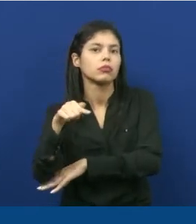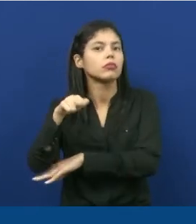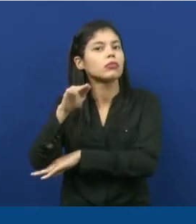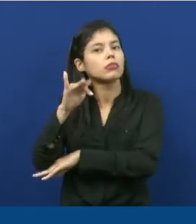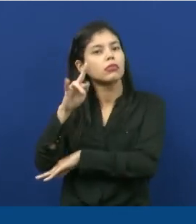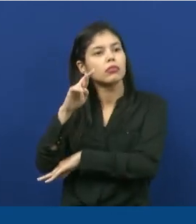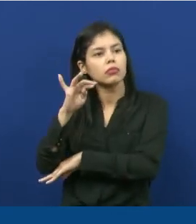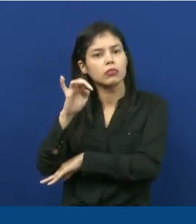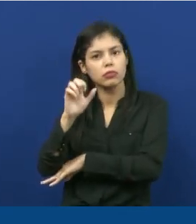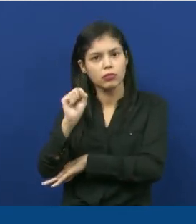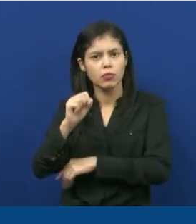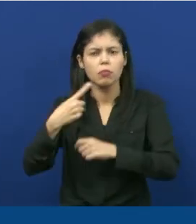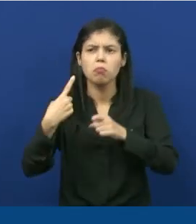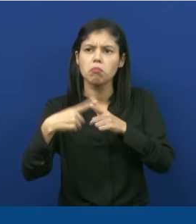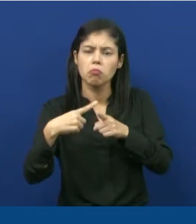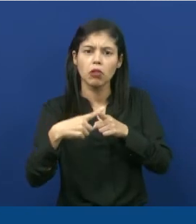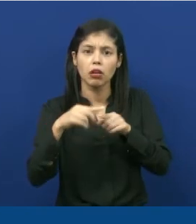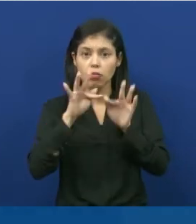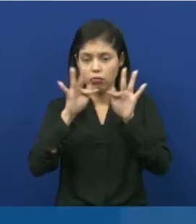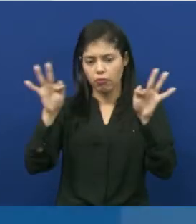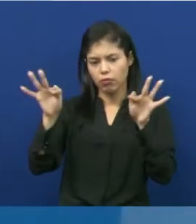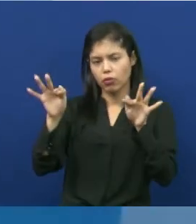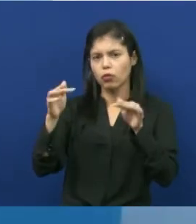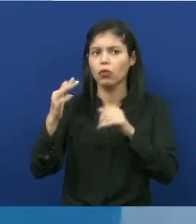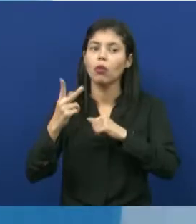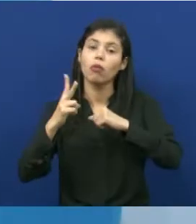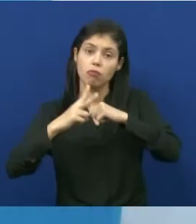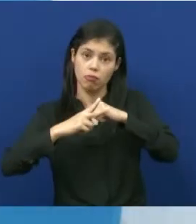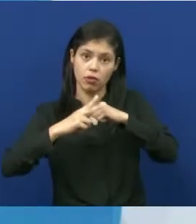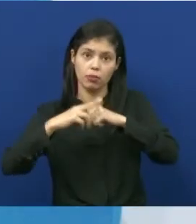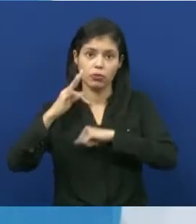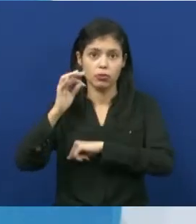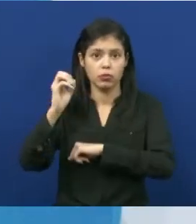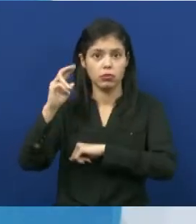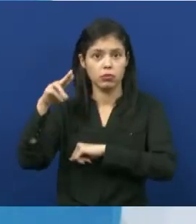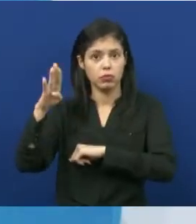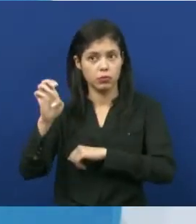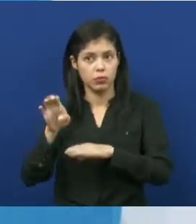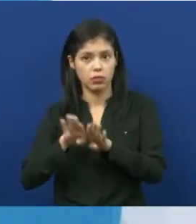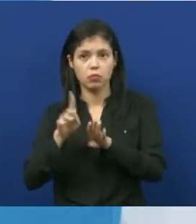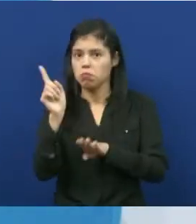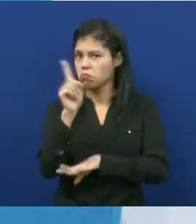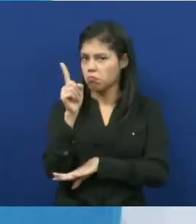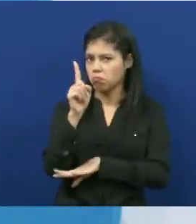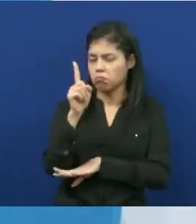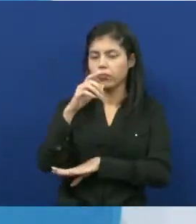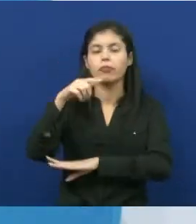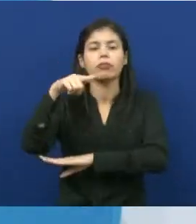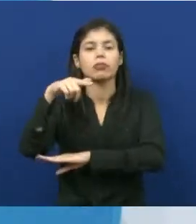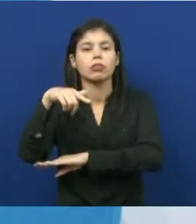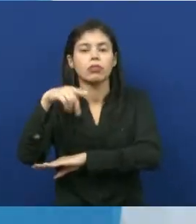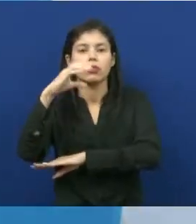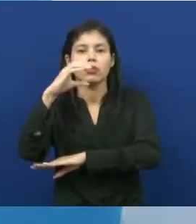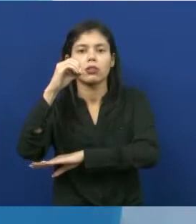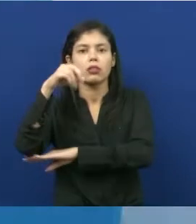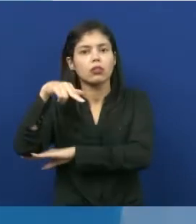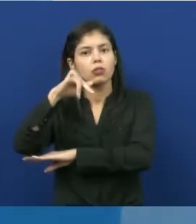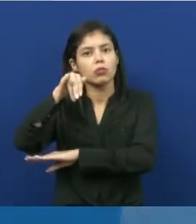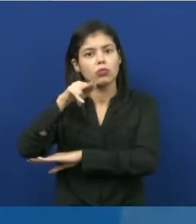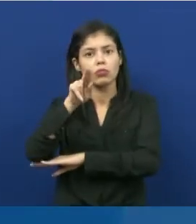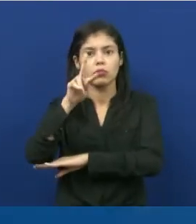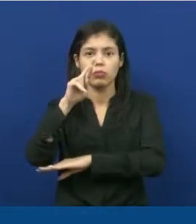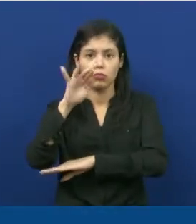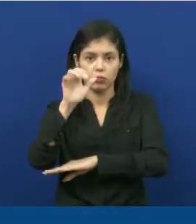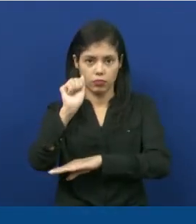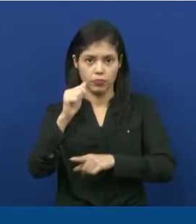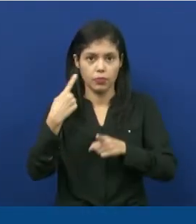não está conjugado? Ora, a tradução dele está ser, está no infinitivo. Então,